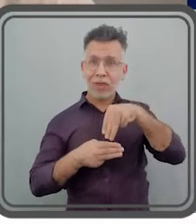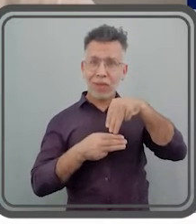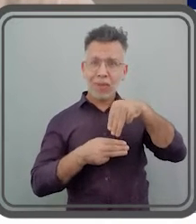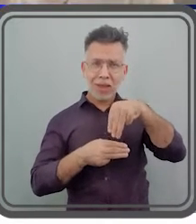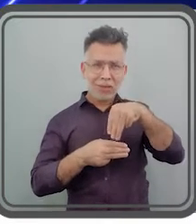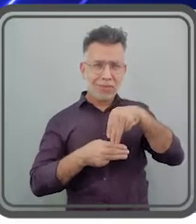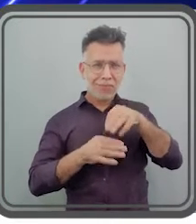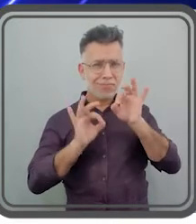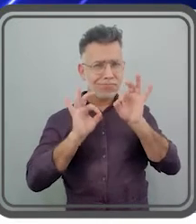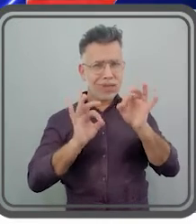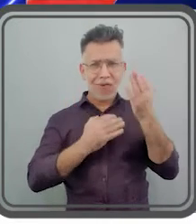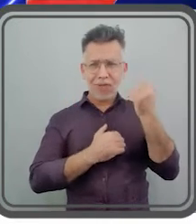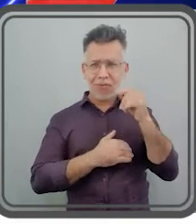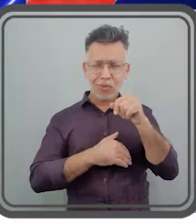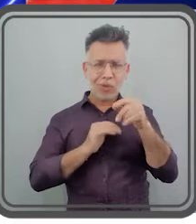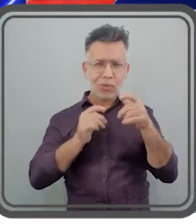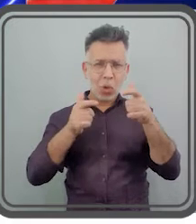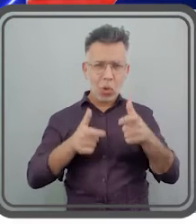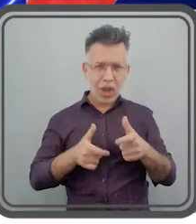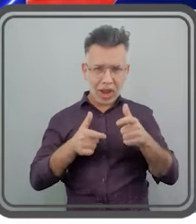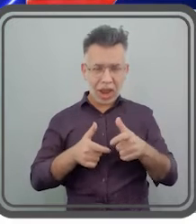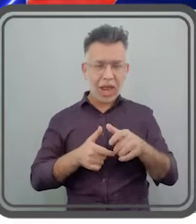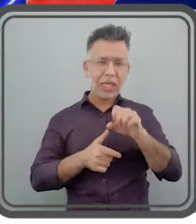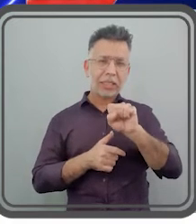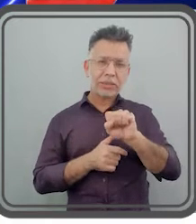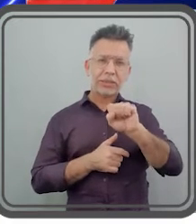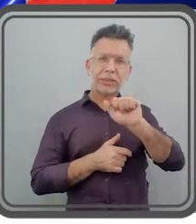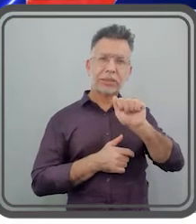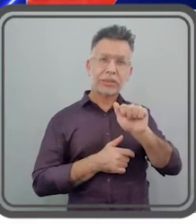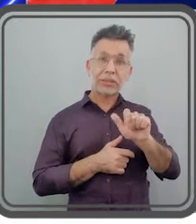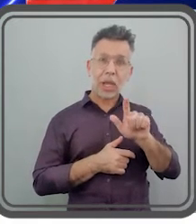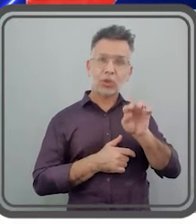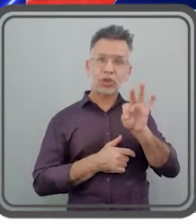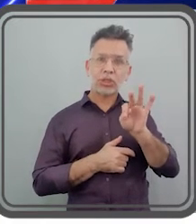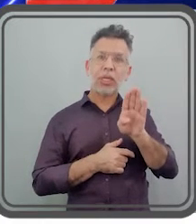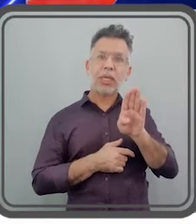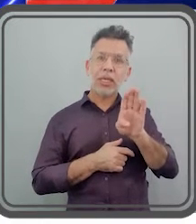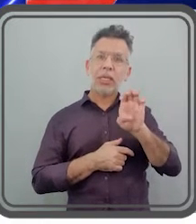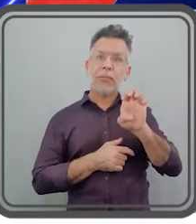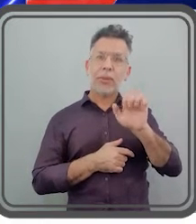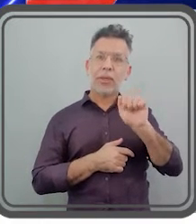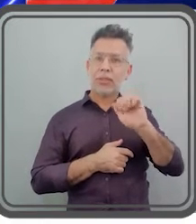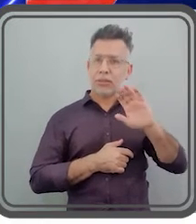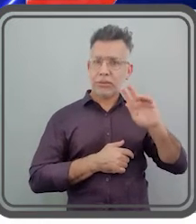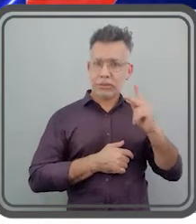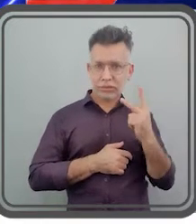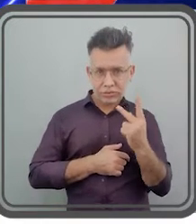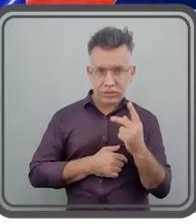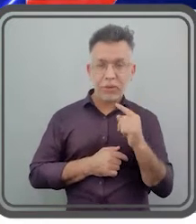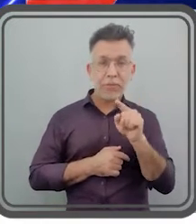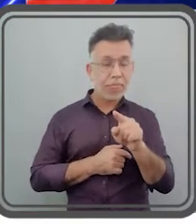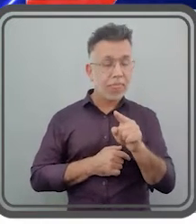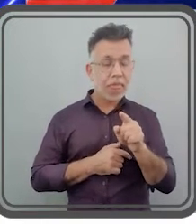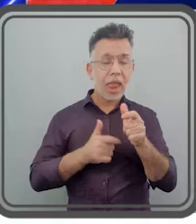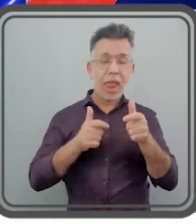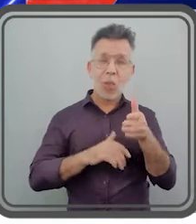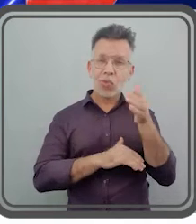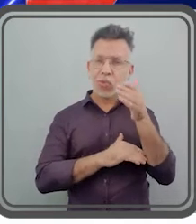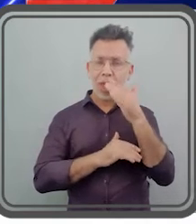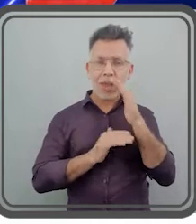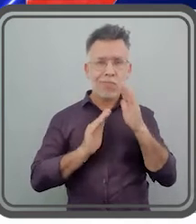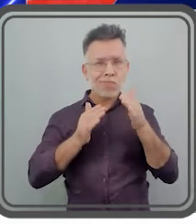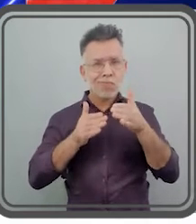em uma região super super famosa lá de Sá m de salviati e a ideia desse hotel ST justamente um laboratório de